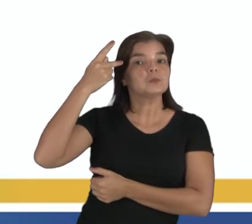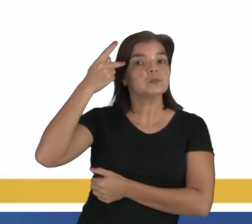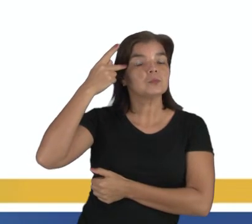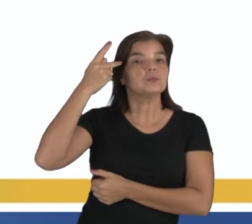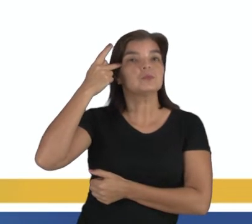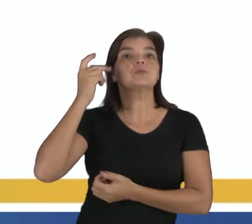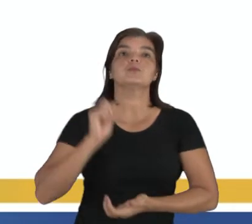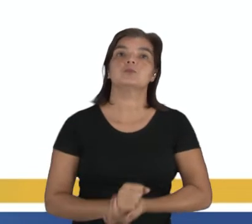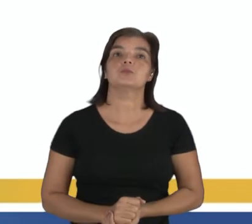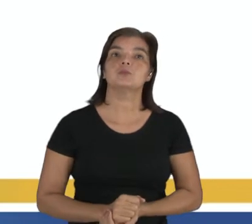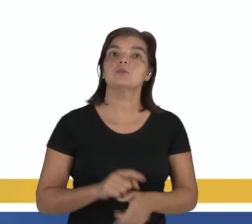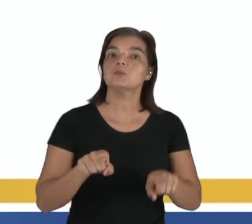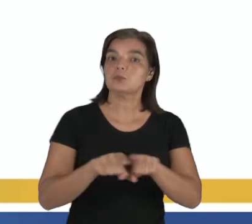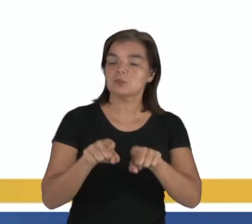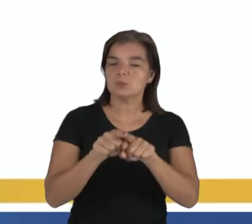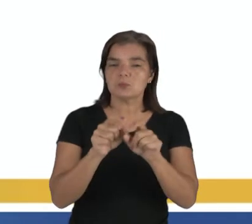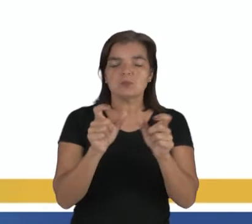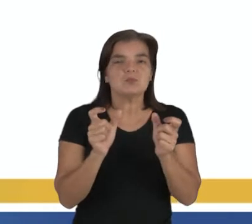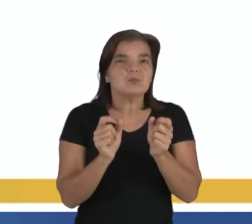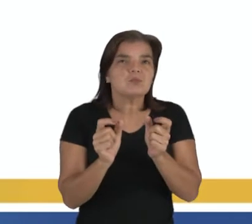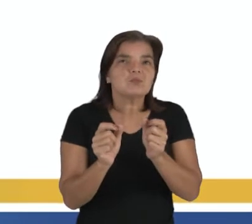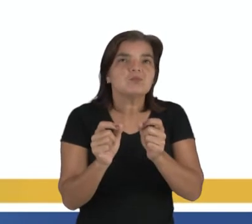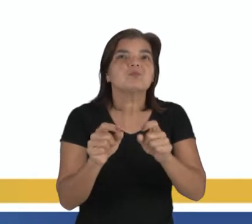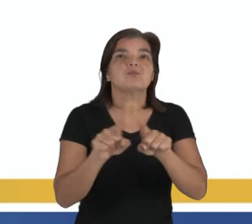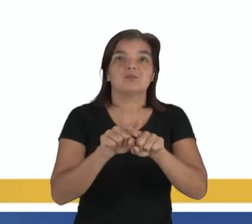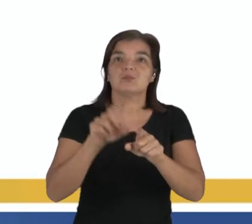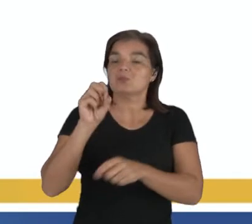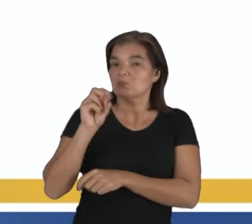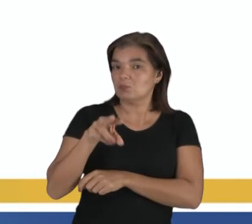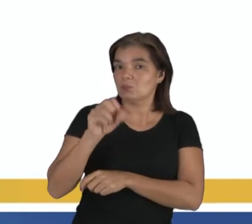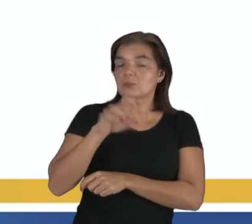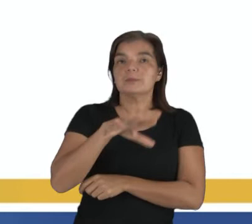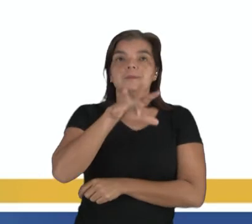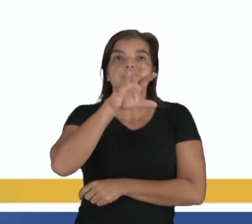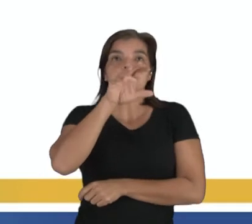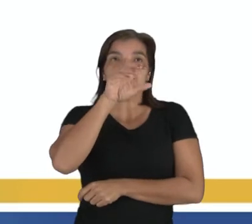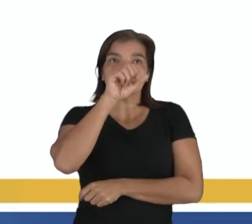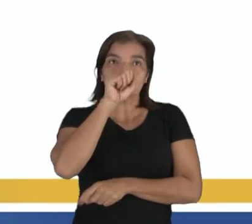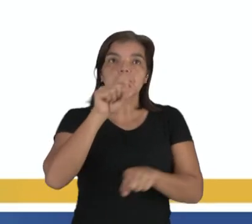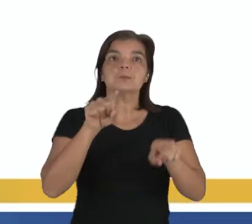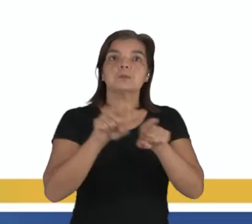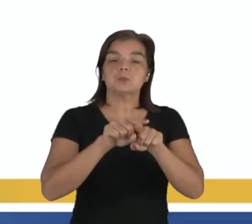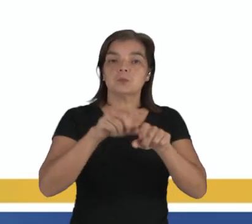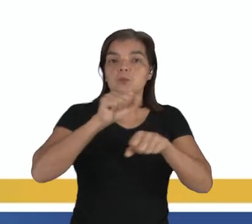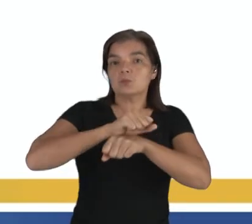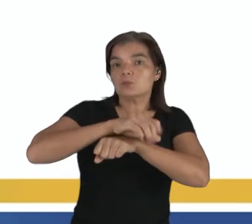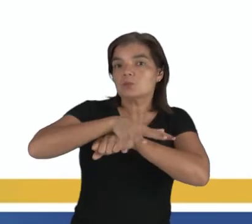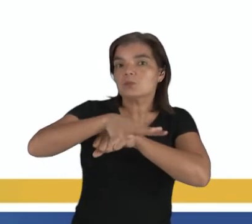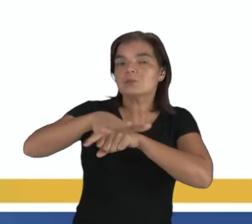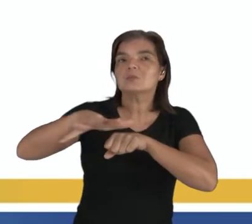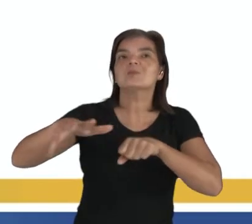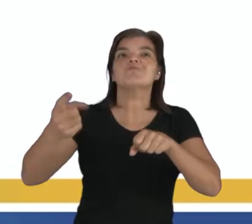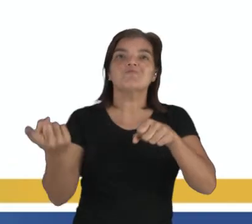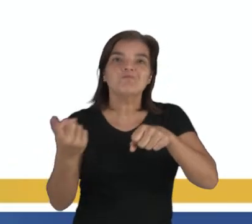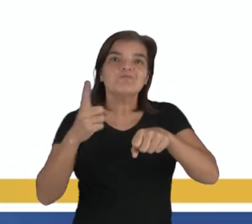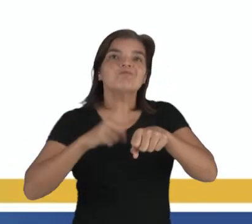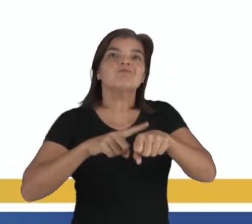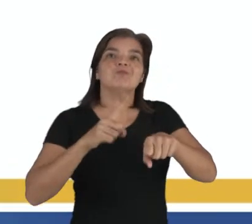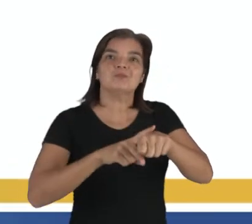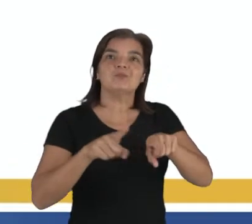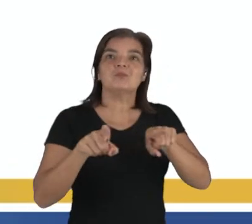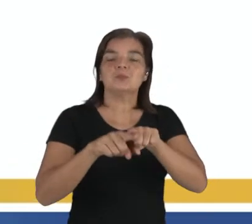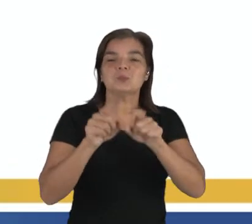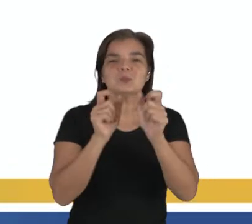Paulo. Sobre o micro-organismo, trata-se de um vírus respiratório, com transmissão que se